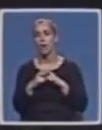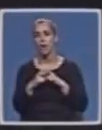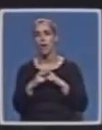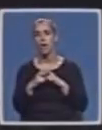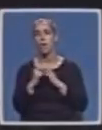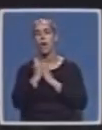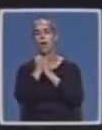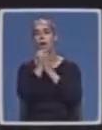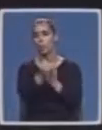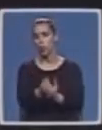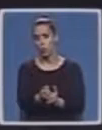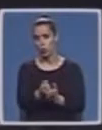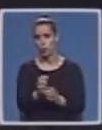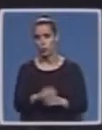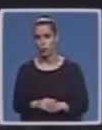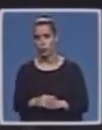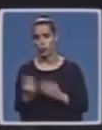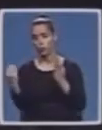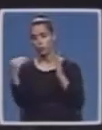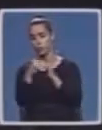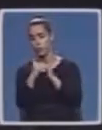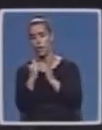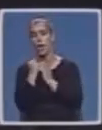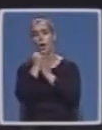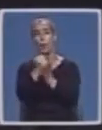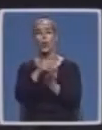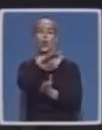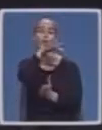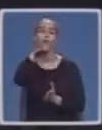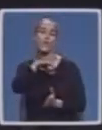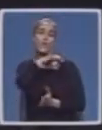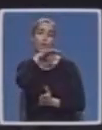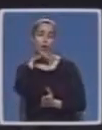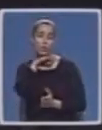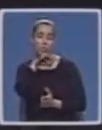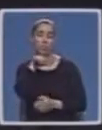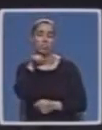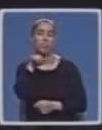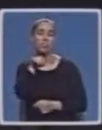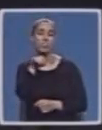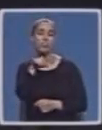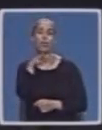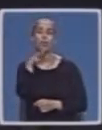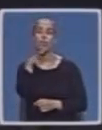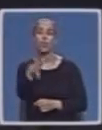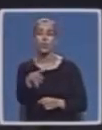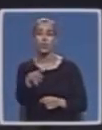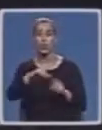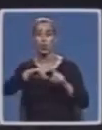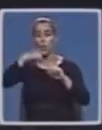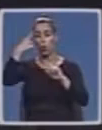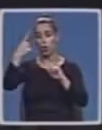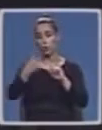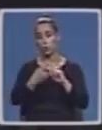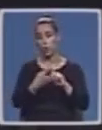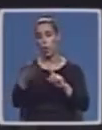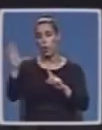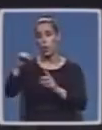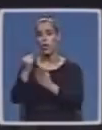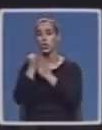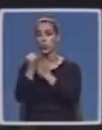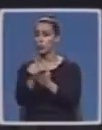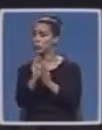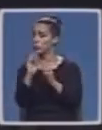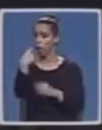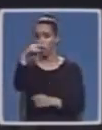dessa assistência. Ou enquadra na assistência à família e isso reduz-lhe a possibilidade de poder ter durante esse ano outra assistência